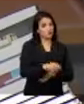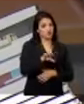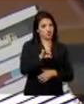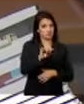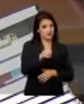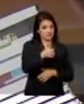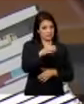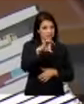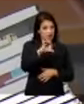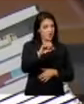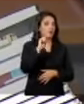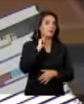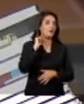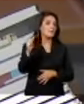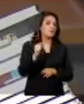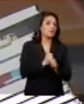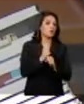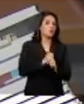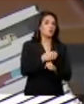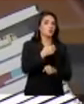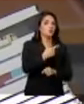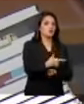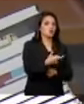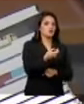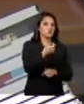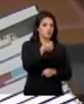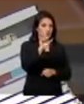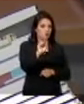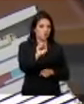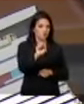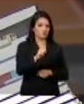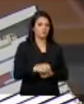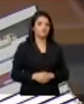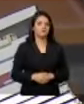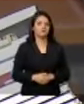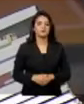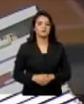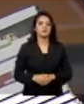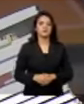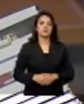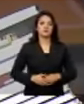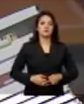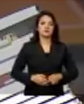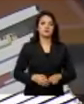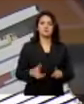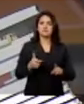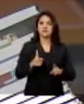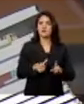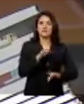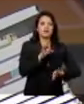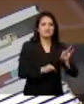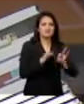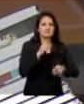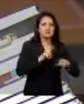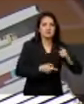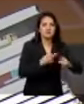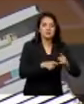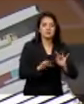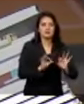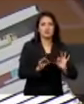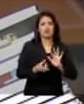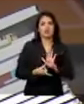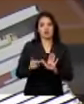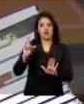de abril de 2018. Não tendo ocorrido pregão em momento